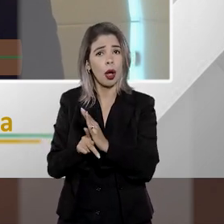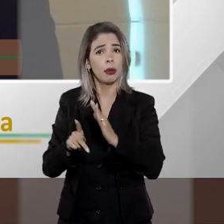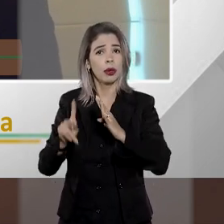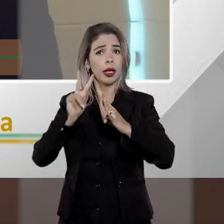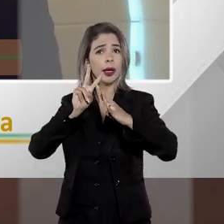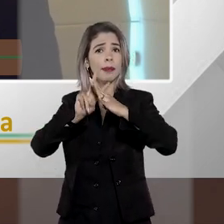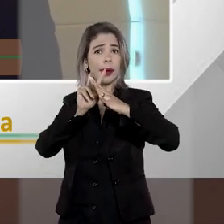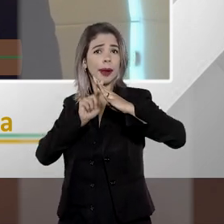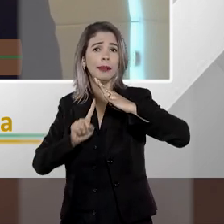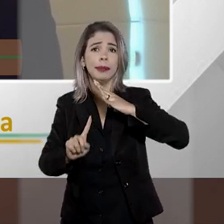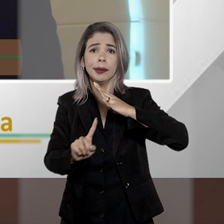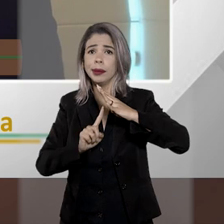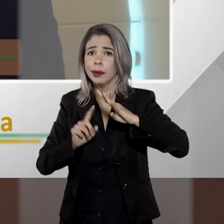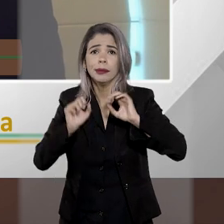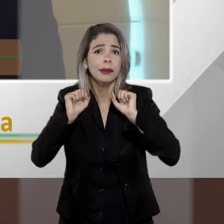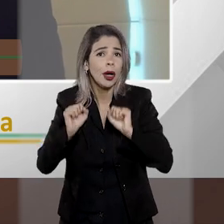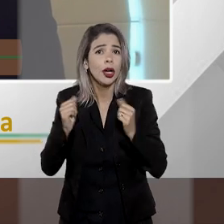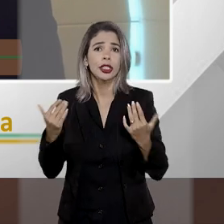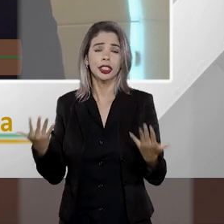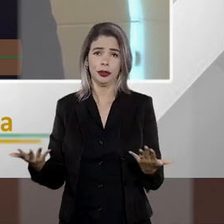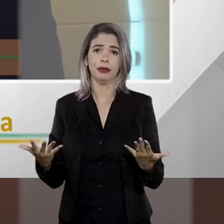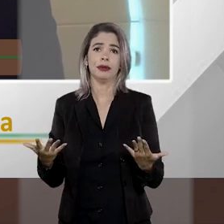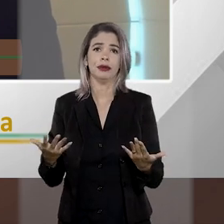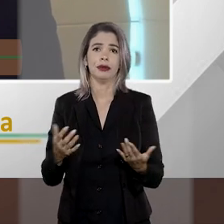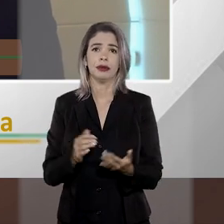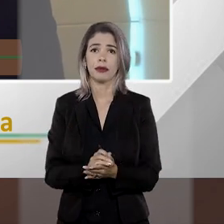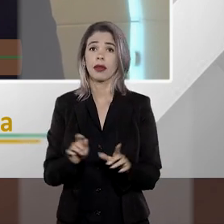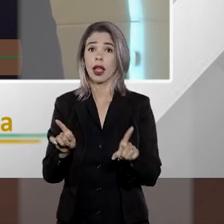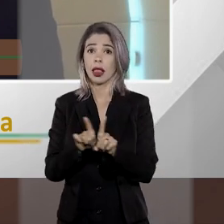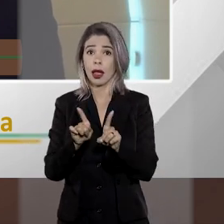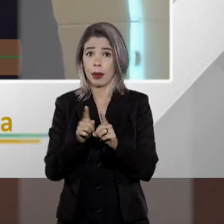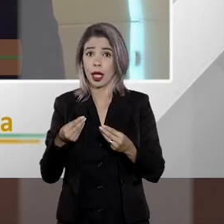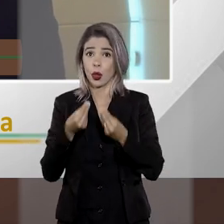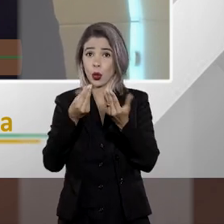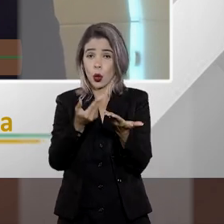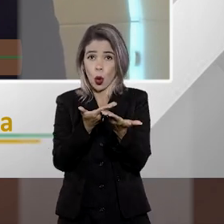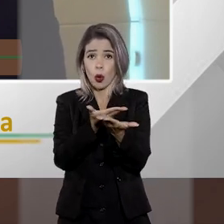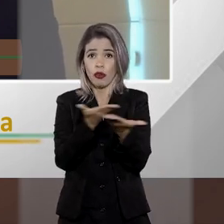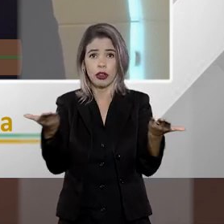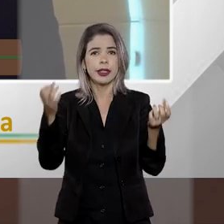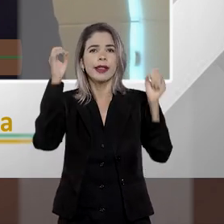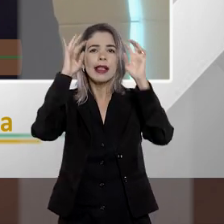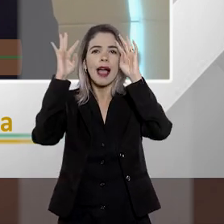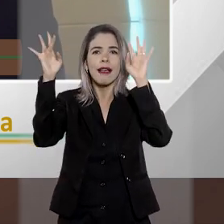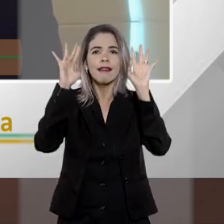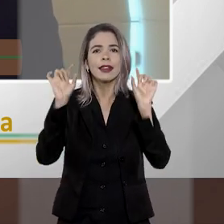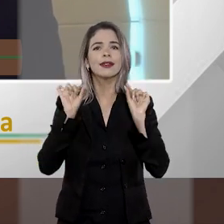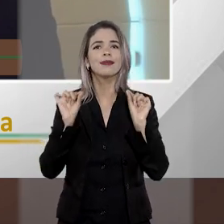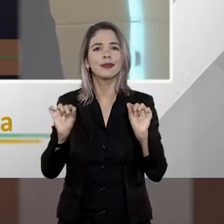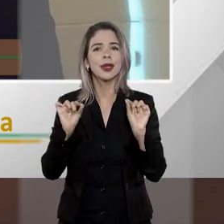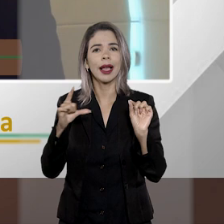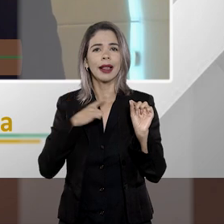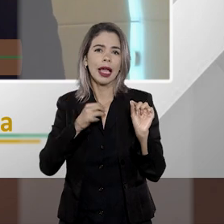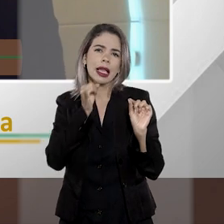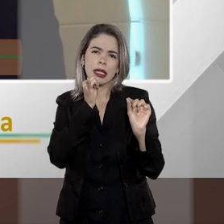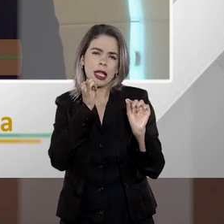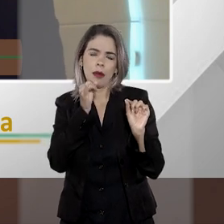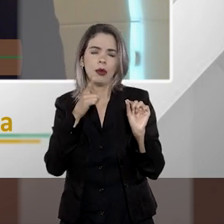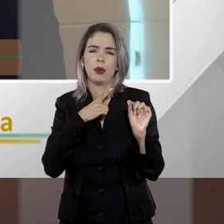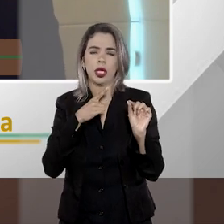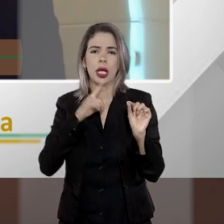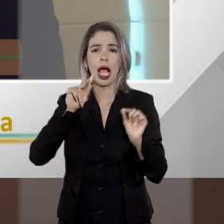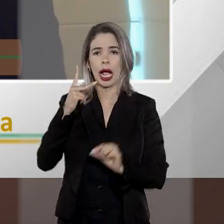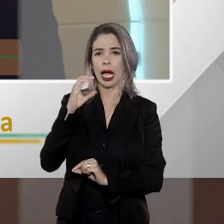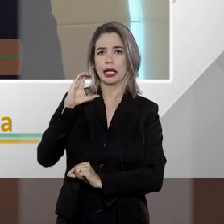voltando aqui à questão, trago, né, a vocês para reflexão um primeiro precedente, né, a título de exemplo, o